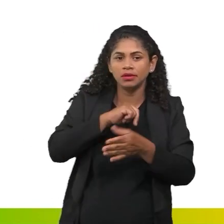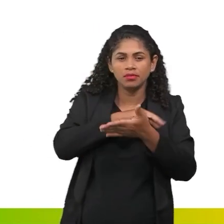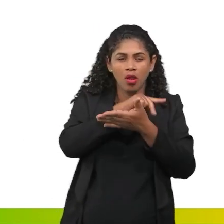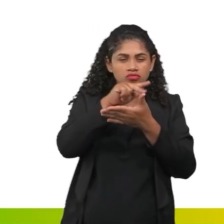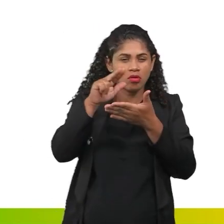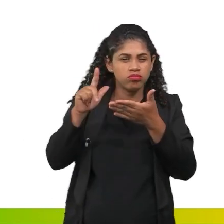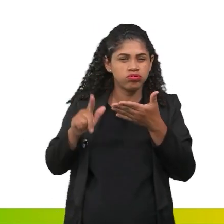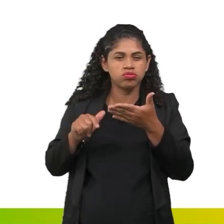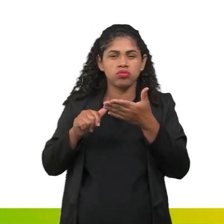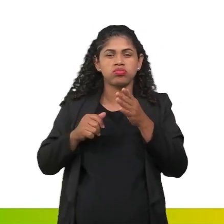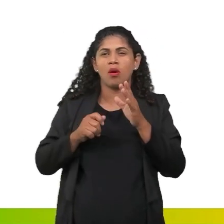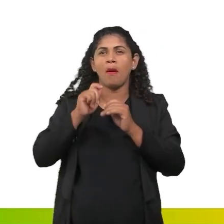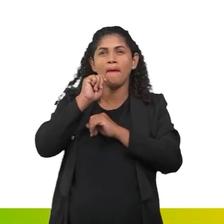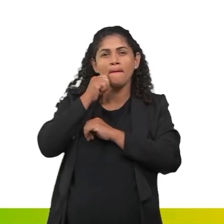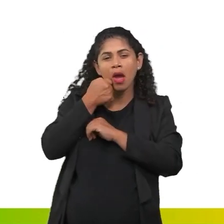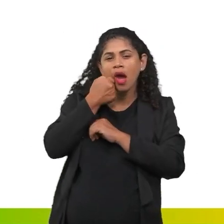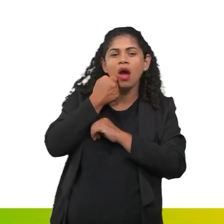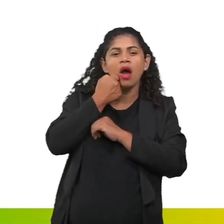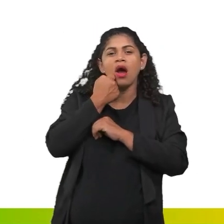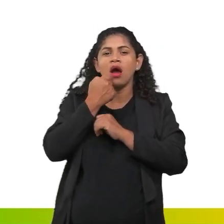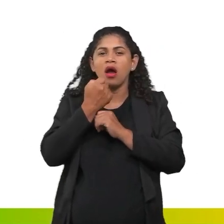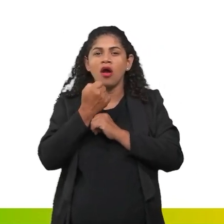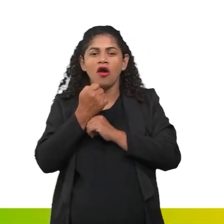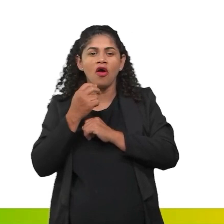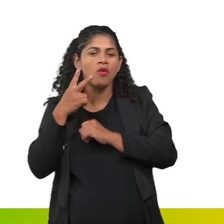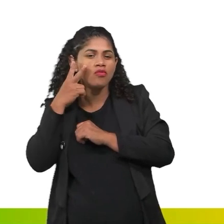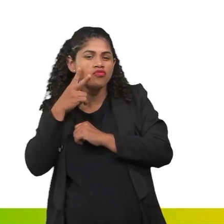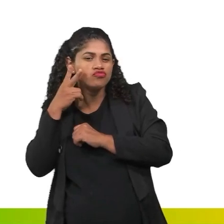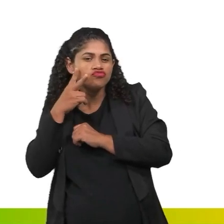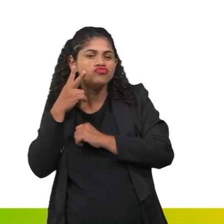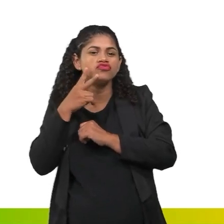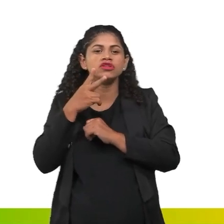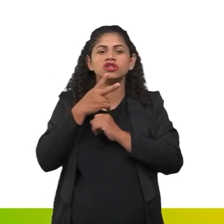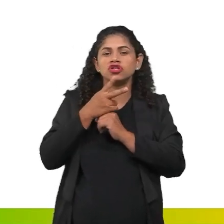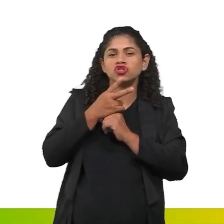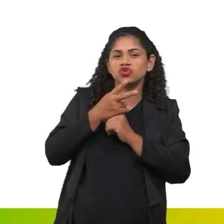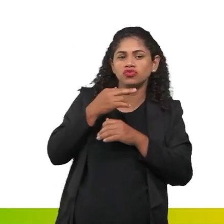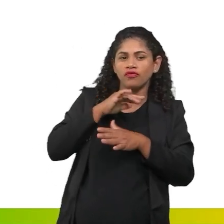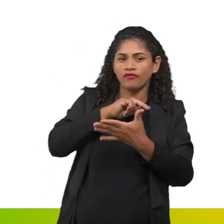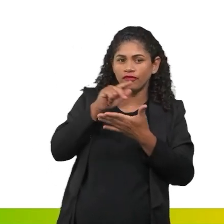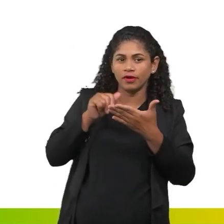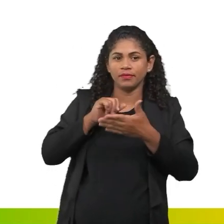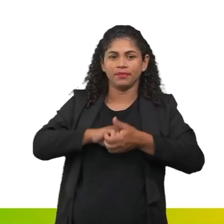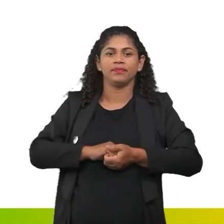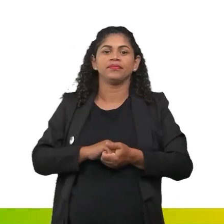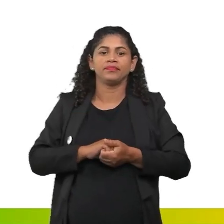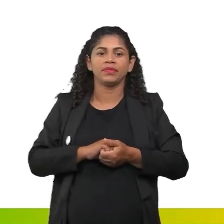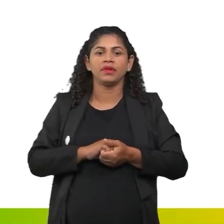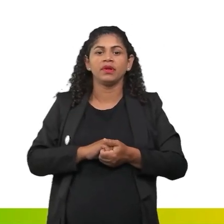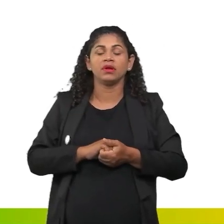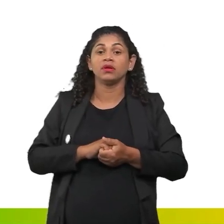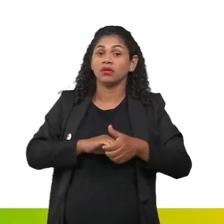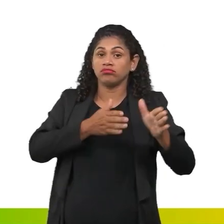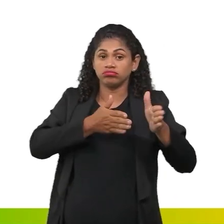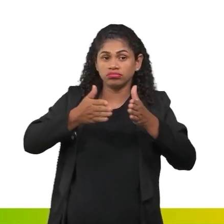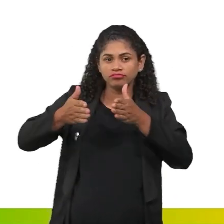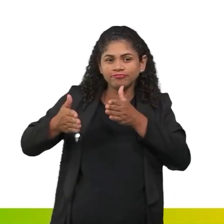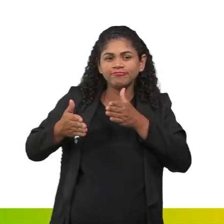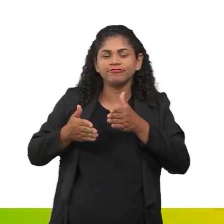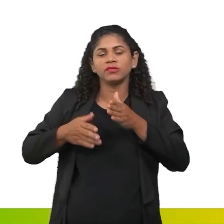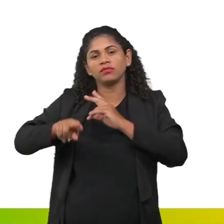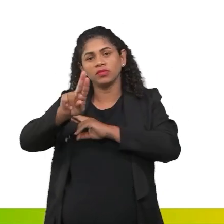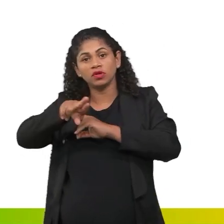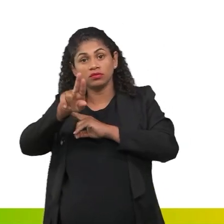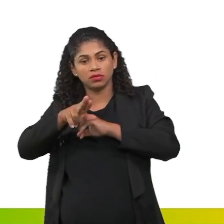vinagre. Do ponto de vista químico, a fermentação envolve transformações importantes da glicose em outros